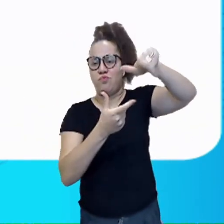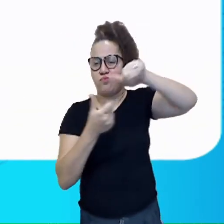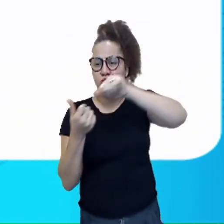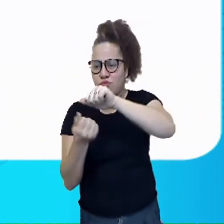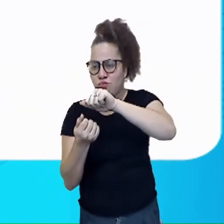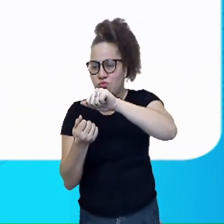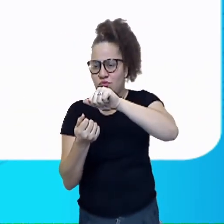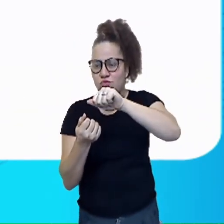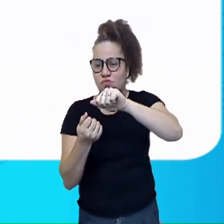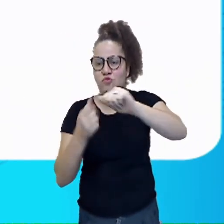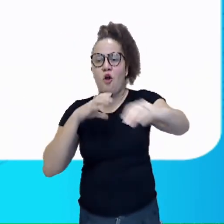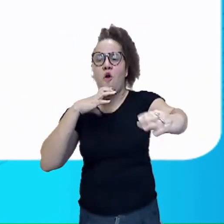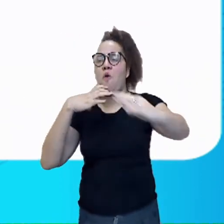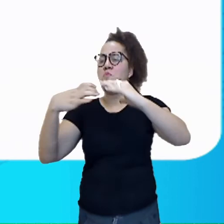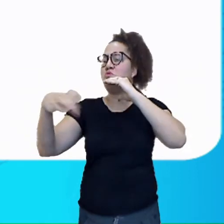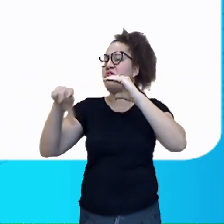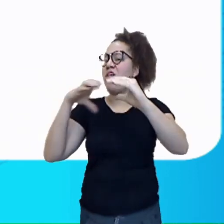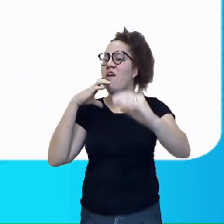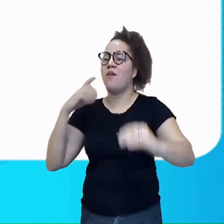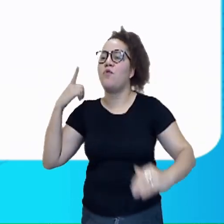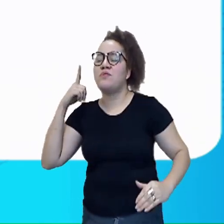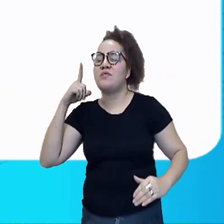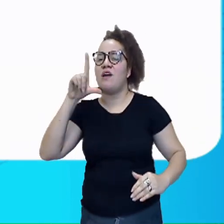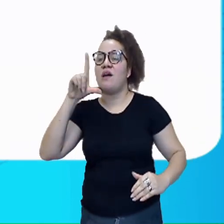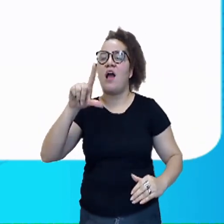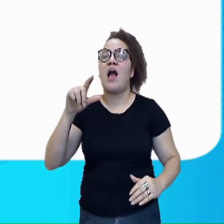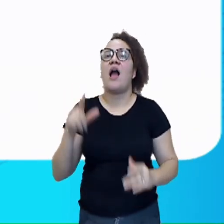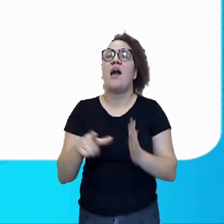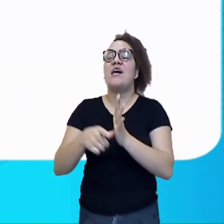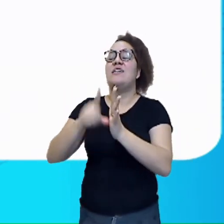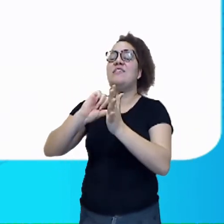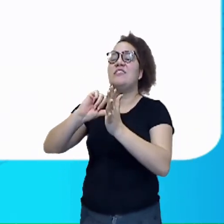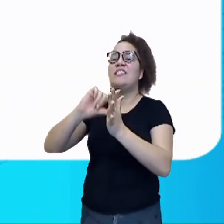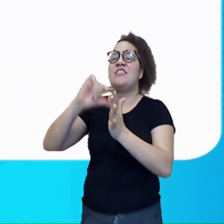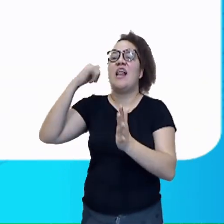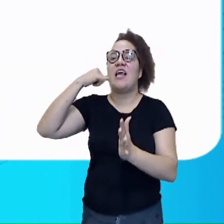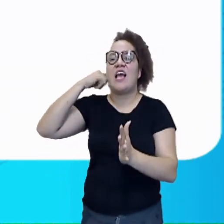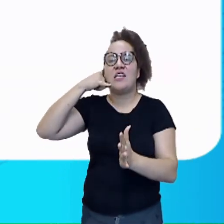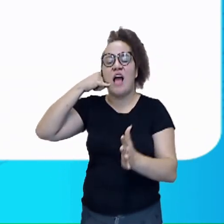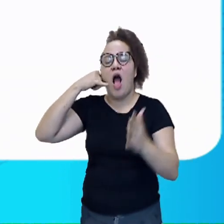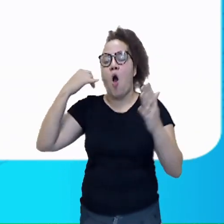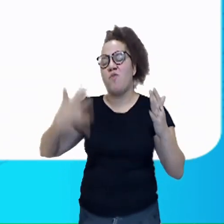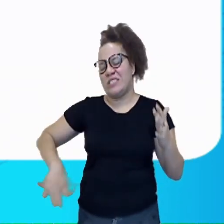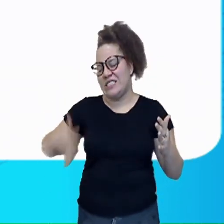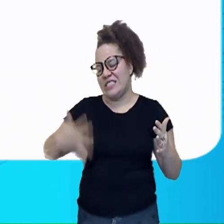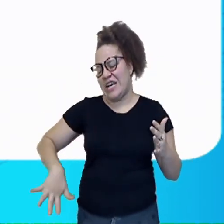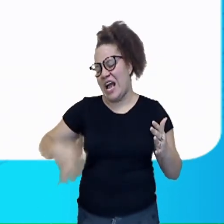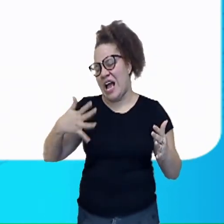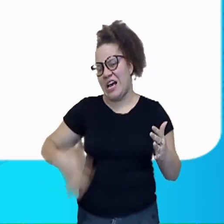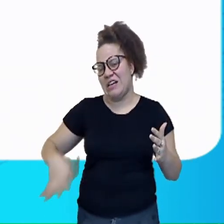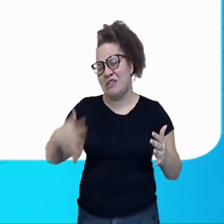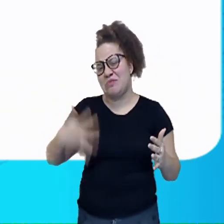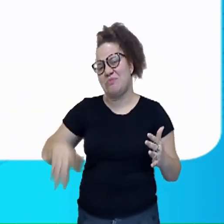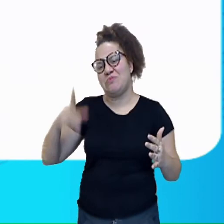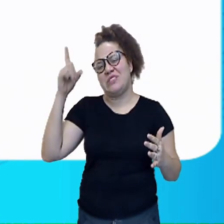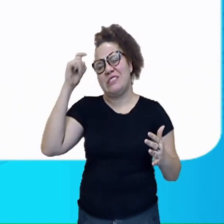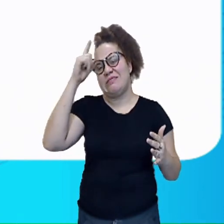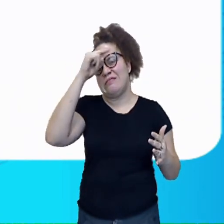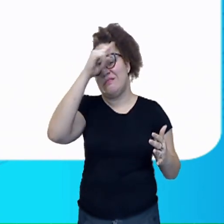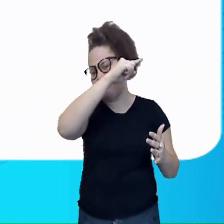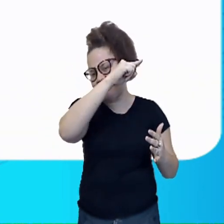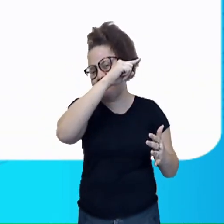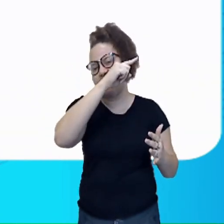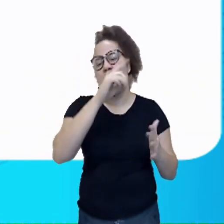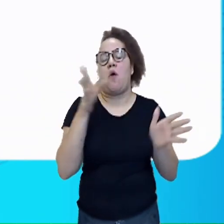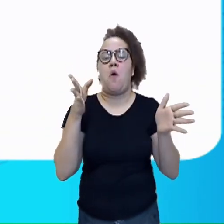pensar antigamente, para você fazer uma ligação interurbana para um parente que viajou para, por exemplo, os Estados Unidos, era muito difícil e também muito